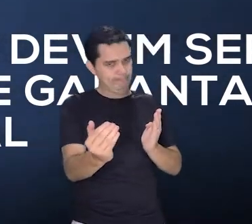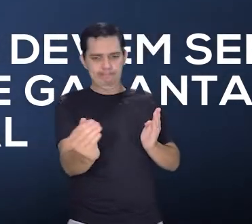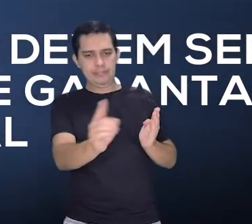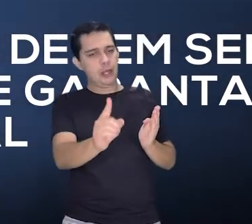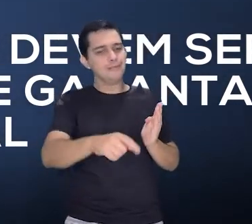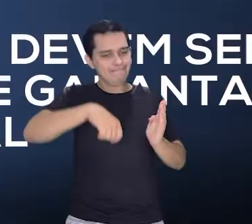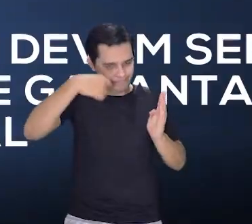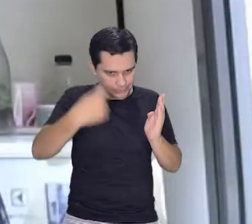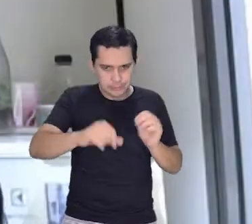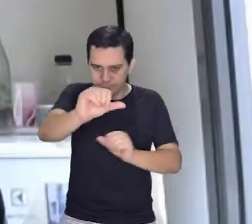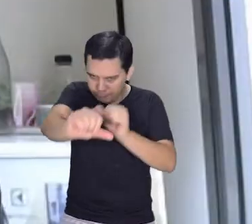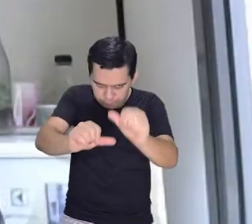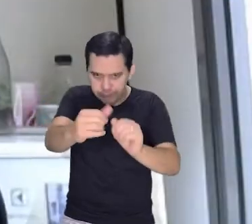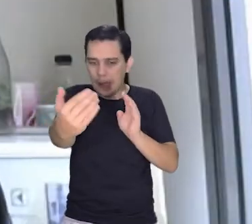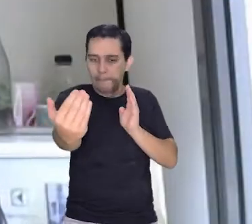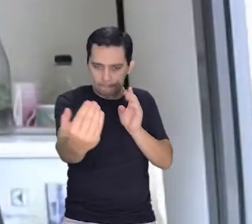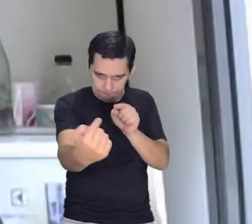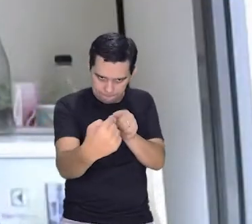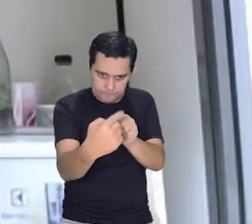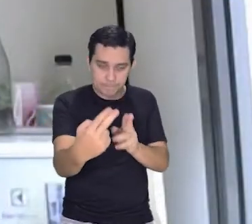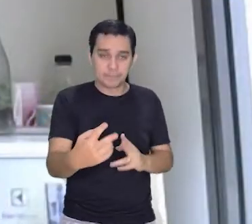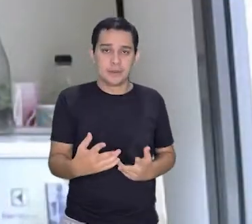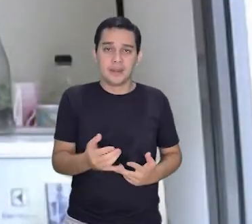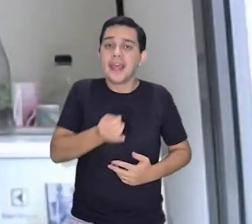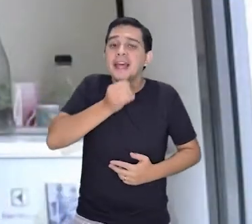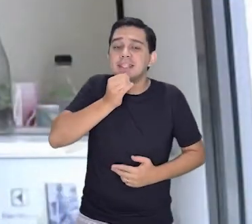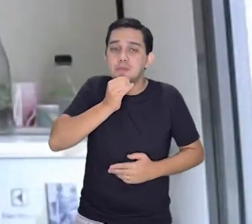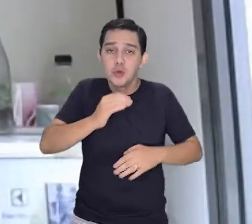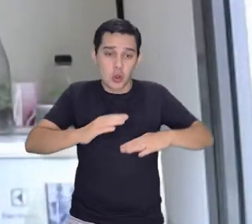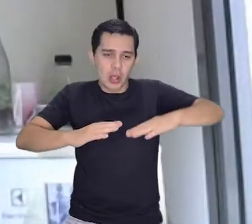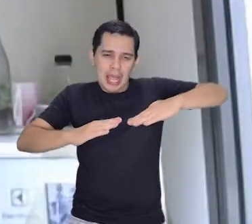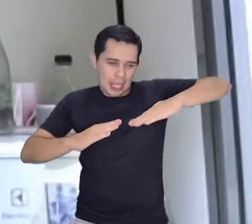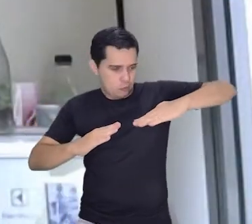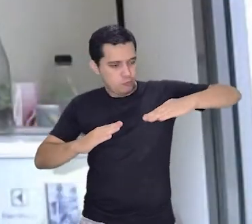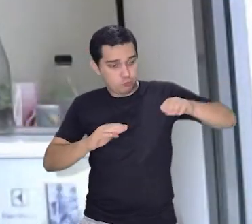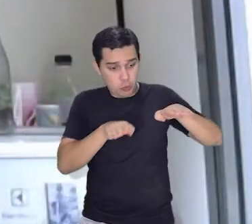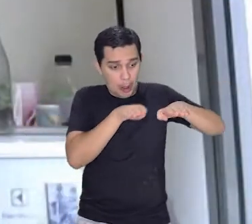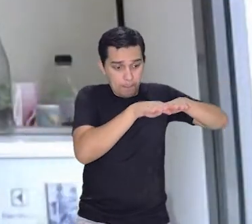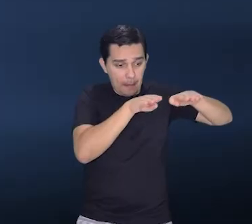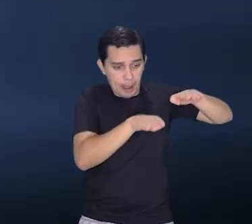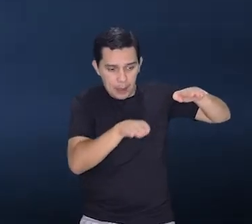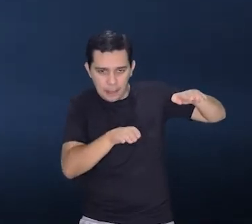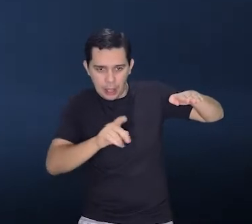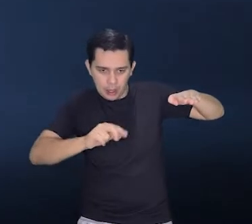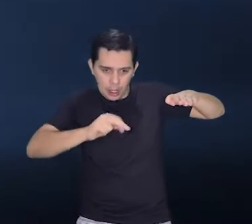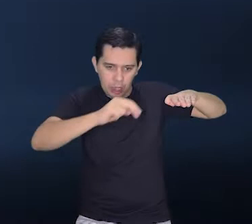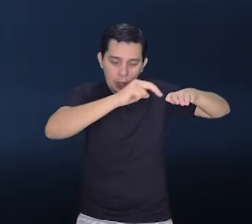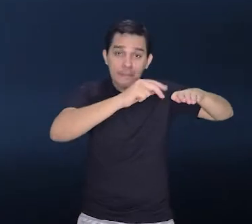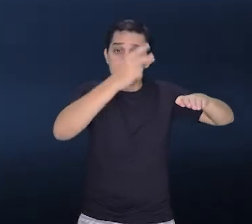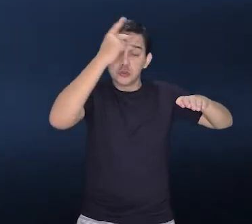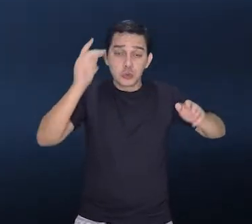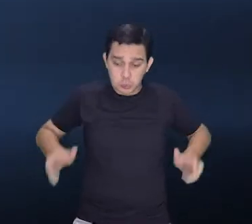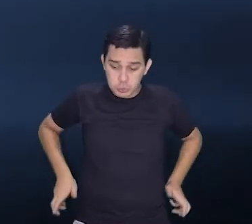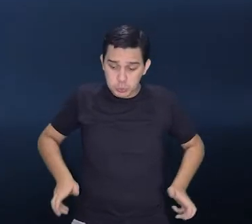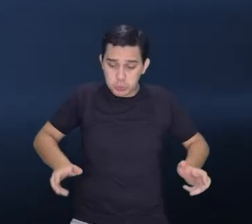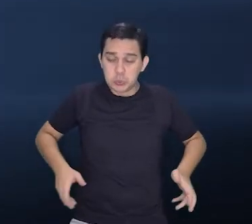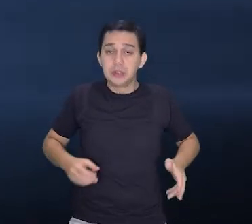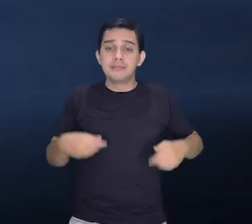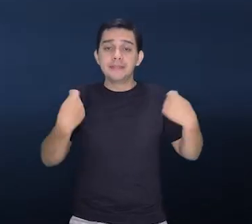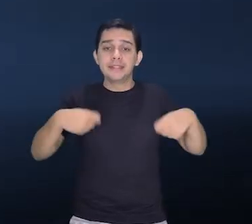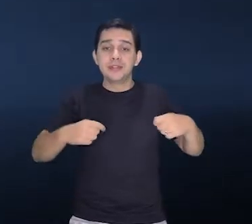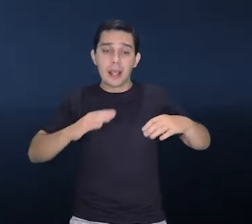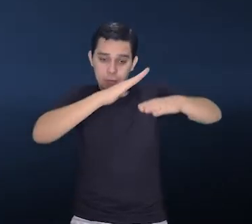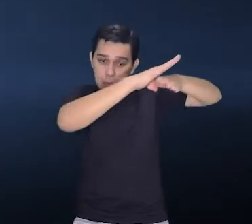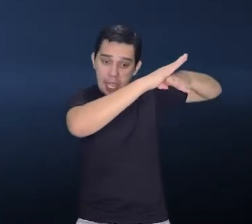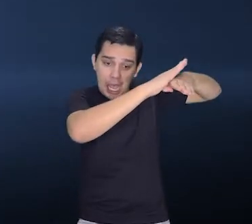acessibilidade universal. A própria rampa, ela tem uma inclinação, ela tem que ser até 0,5,